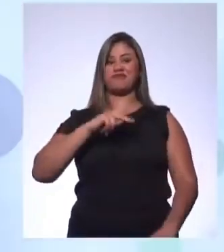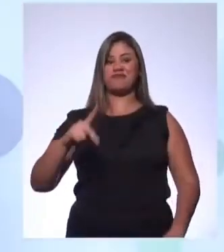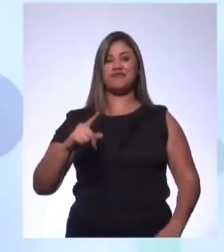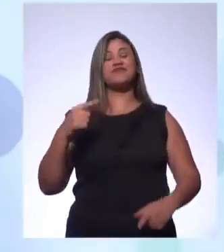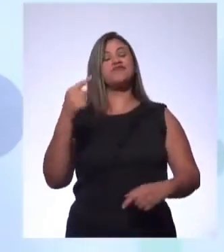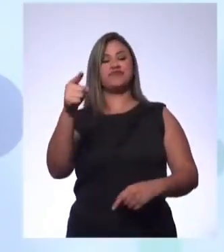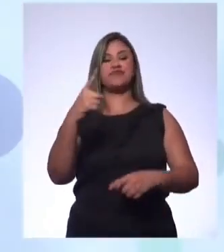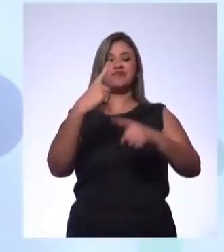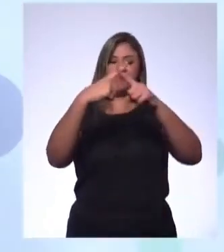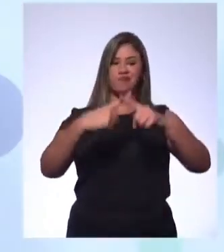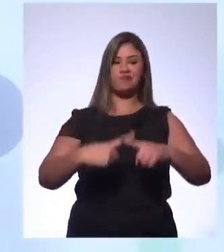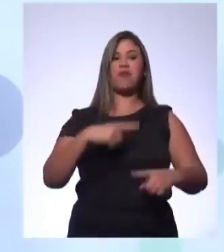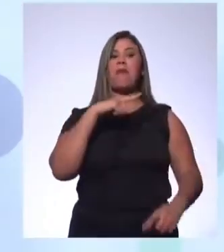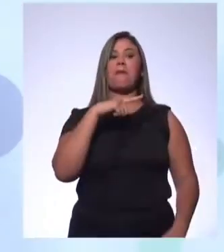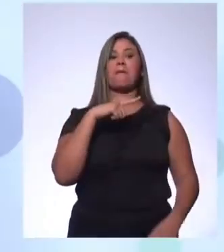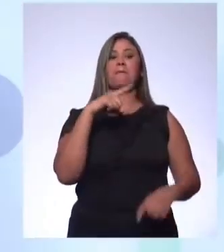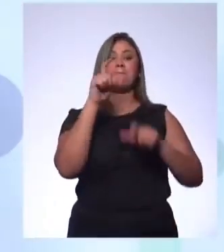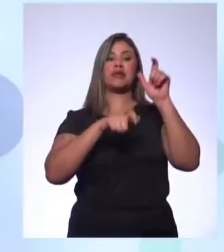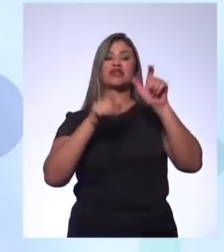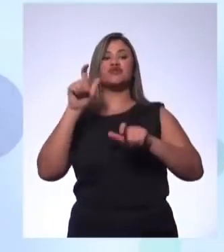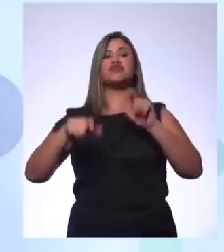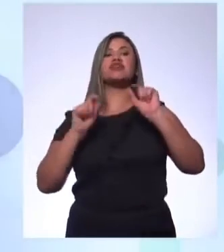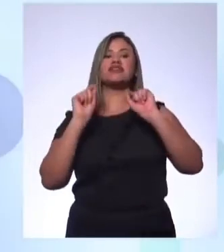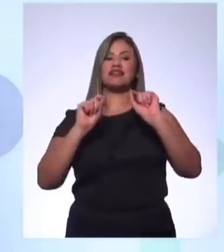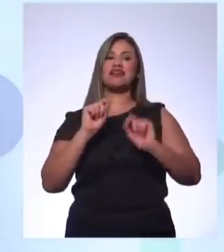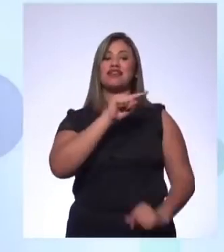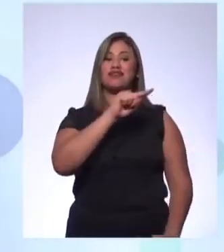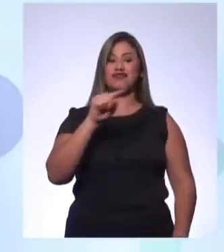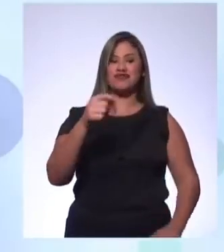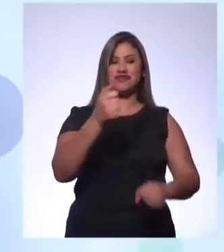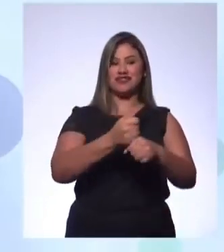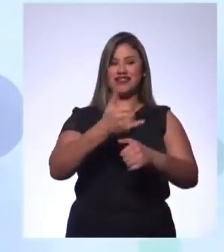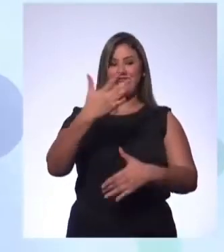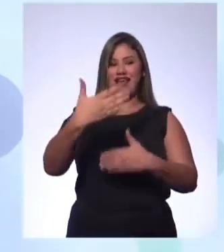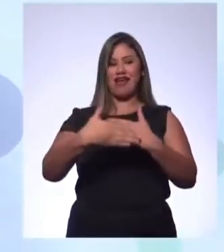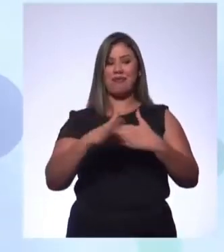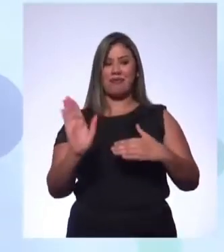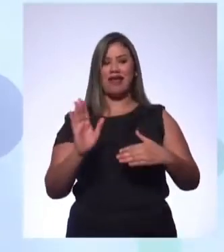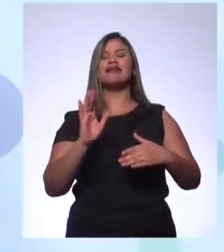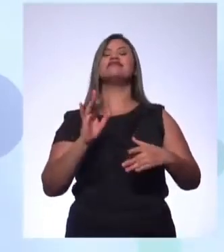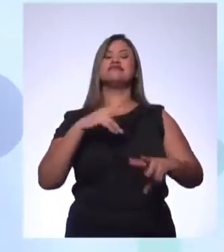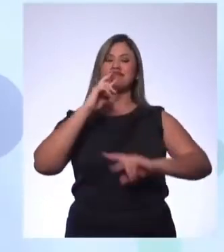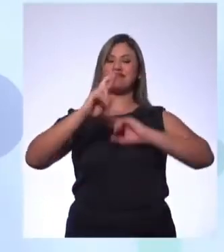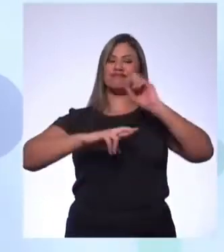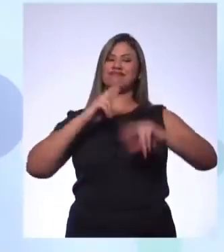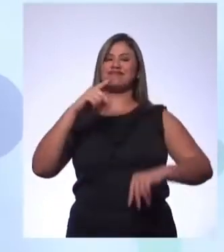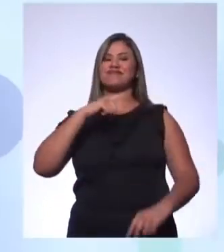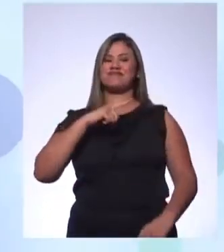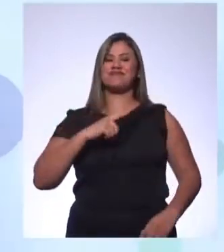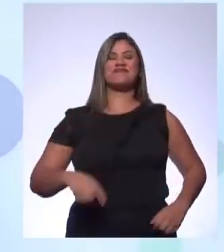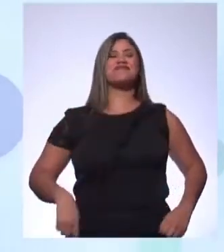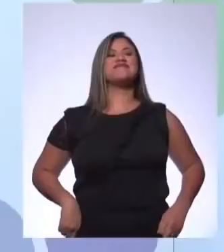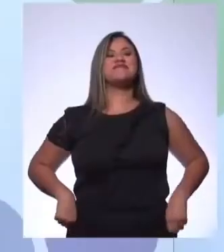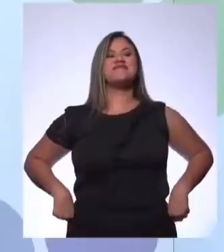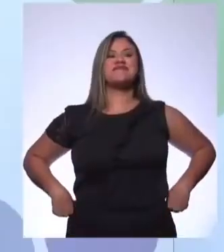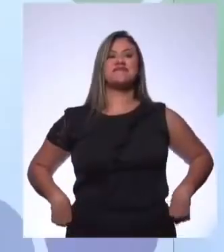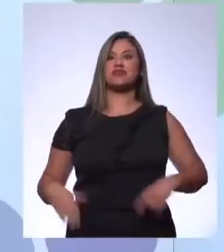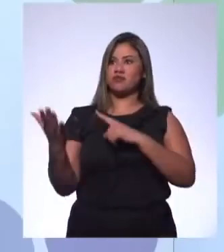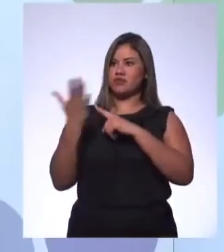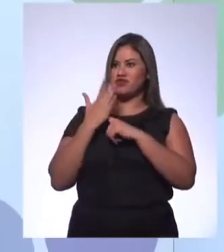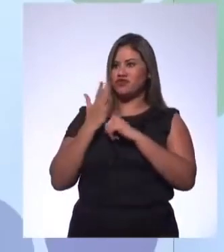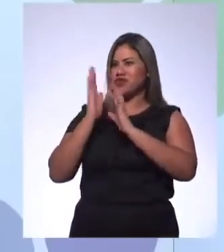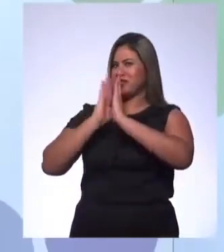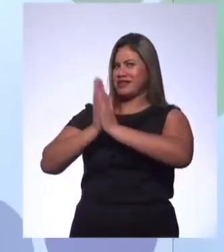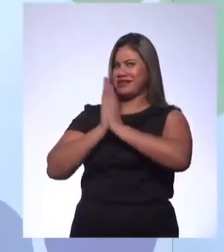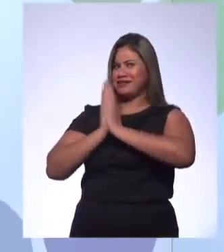a descobrir de que personagem estamos falando. E vocês, com o chat aberto na tela, vão participar junto conosco. Exatamente, que vocês vão me ajudar aqui,